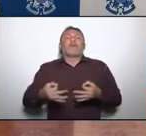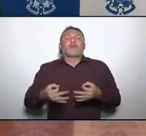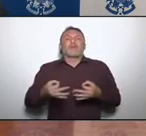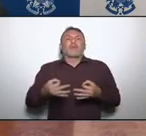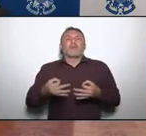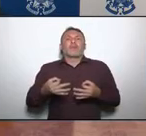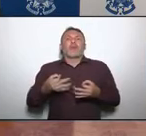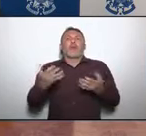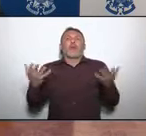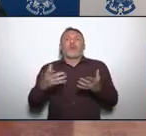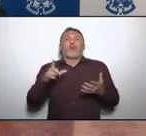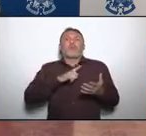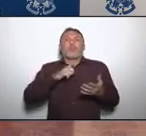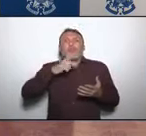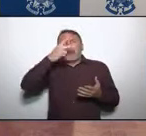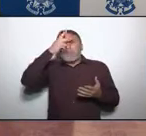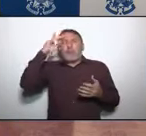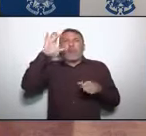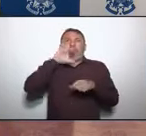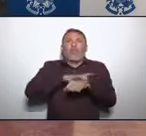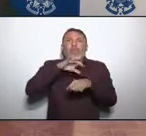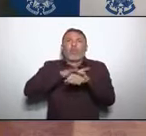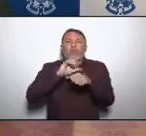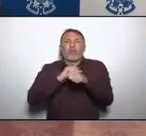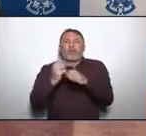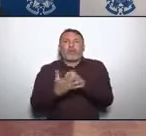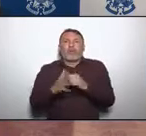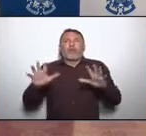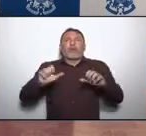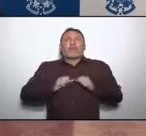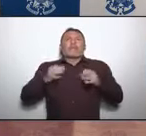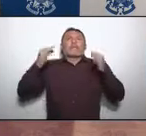pessoas contagiadas e contaminadas,